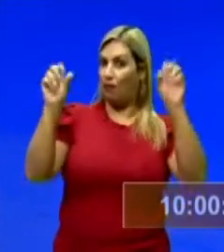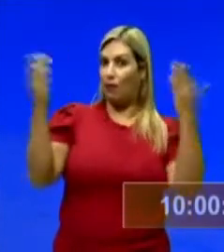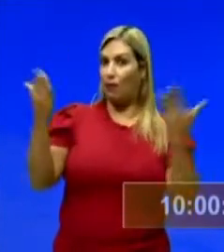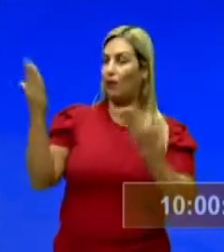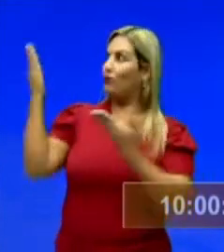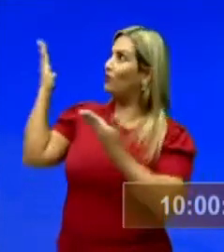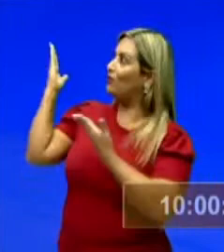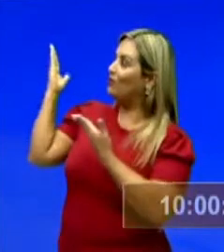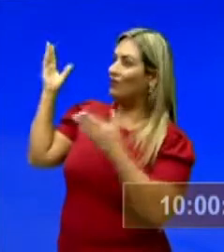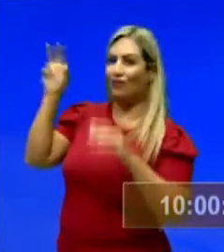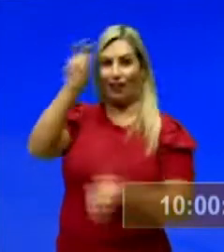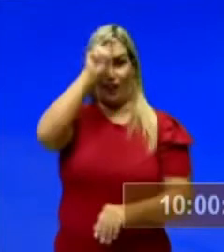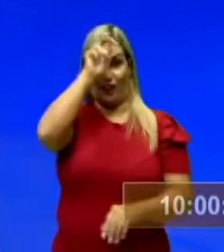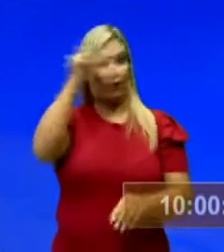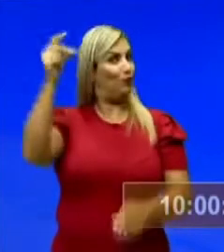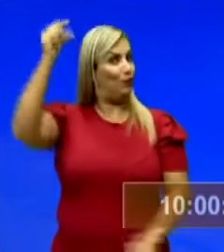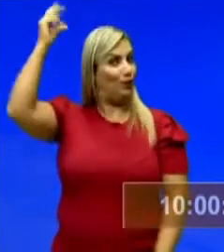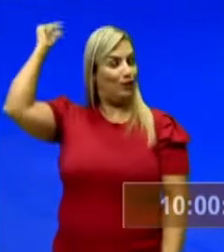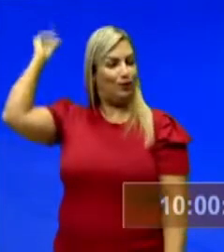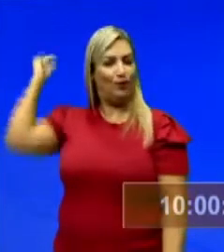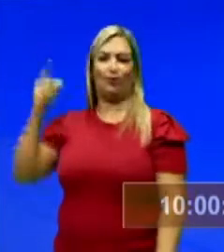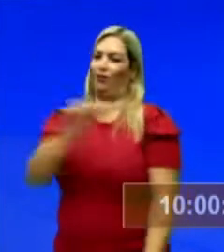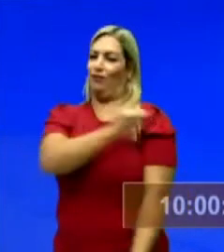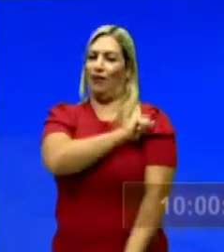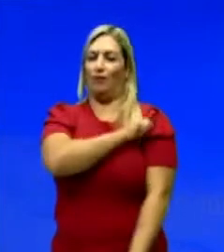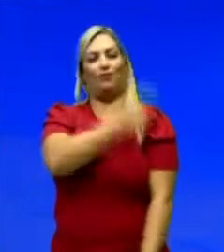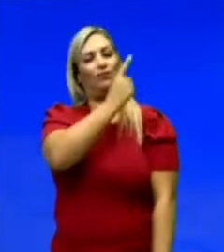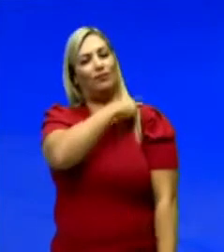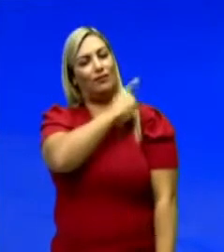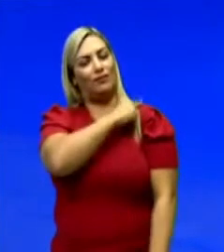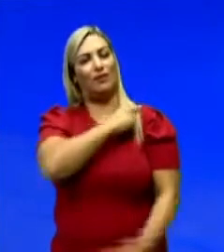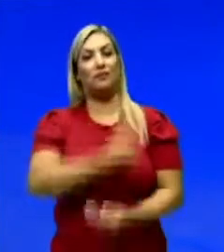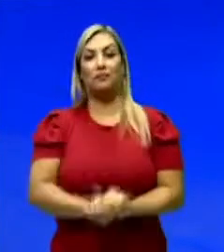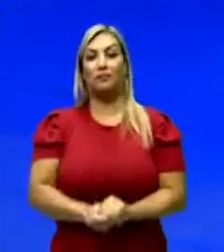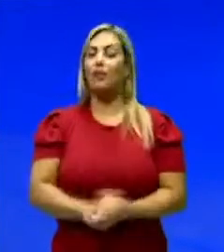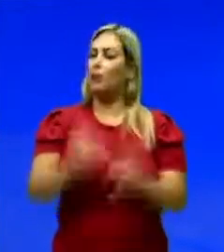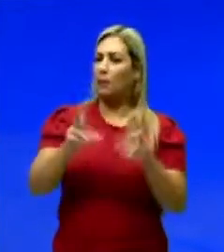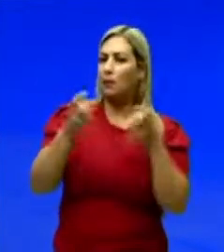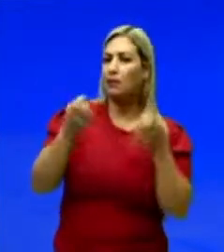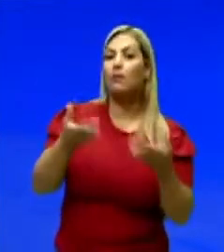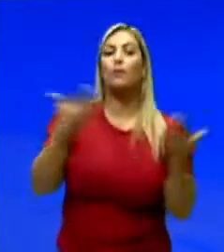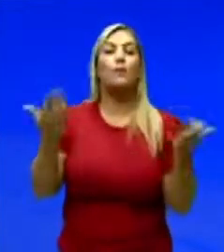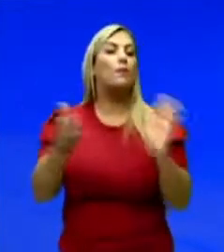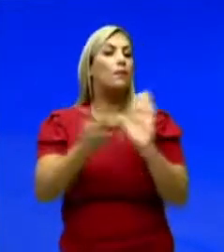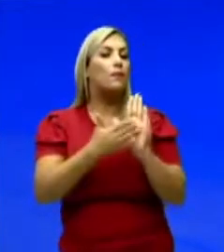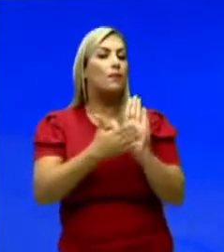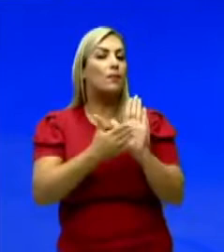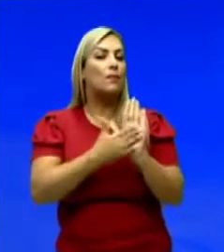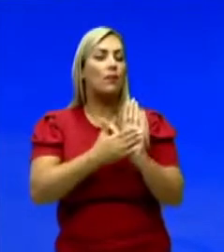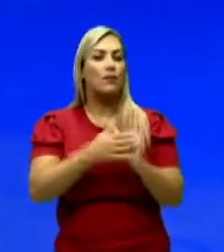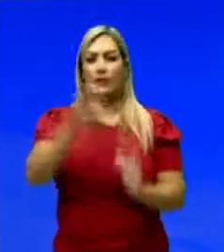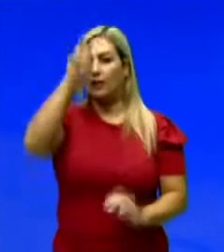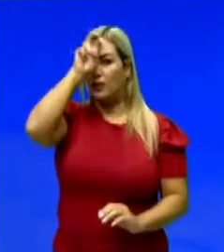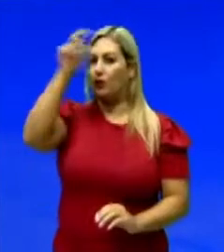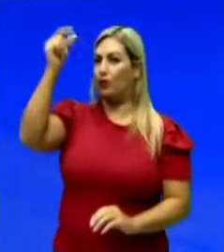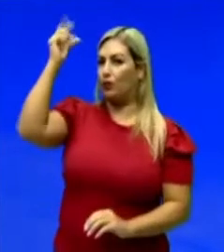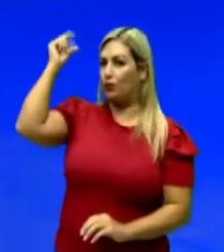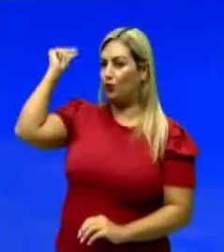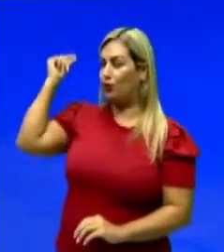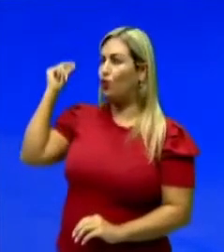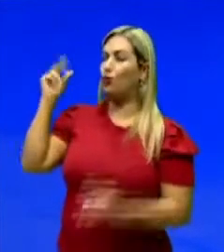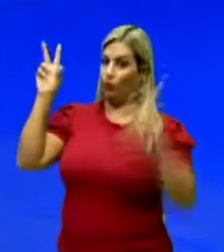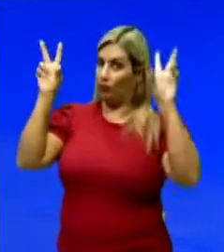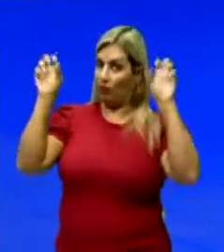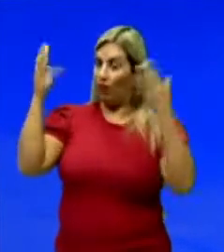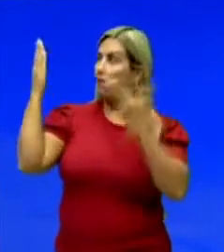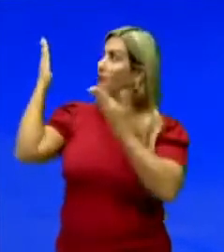importantíssimo para os estudantes da 1ª série do ensino médico veja qual é a proposta né o egito antigo se a gente for